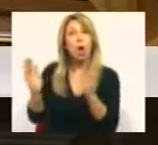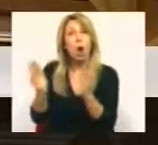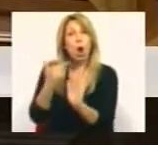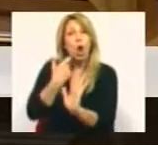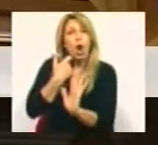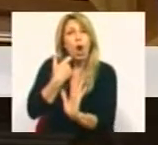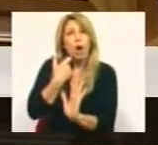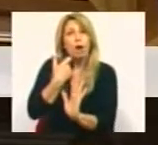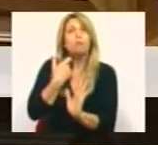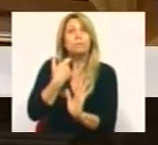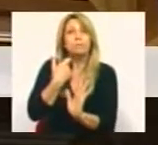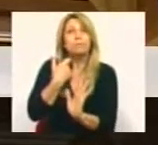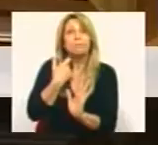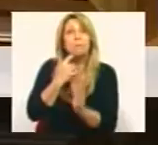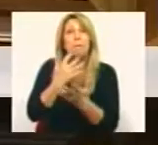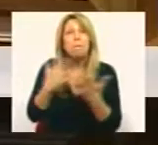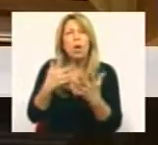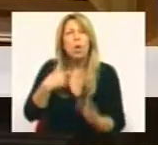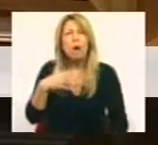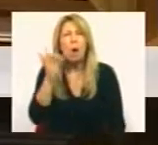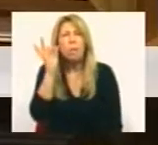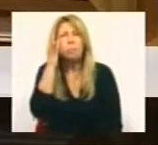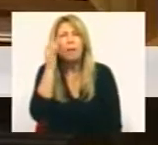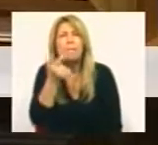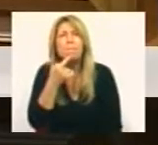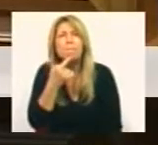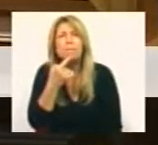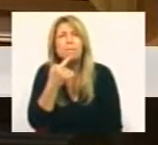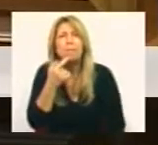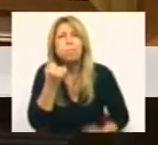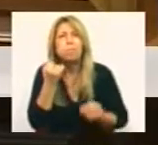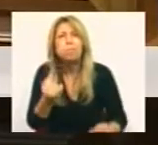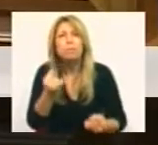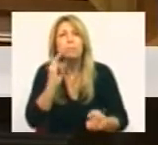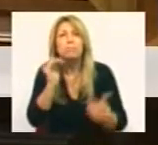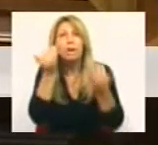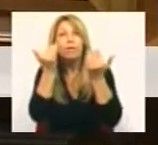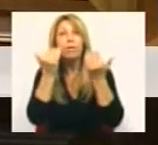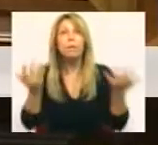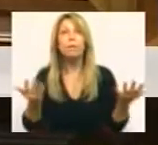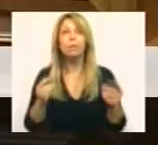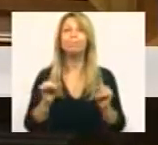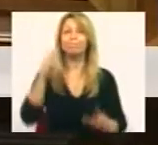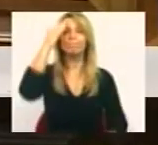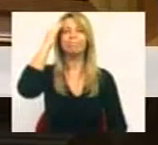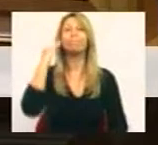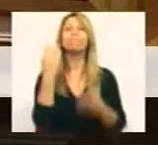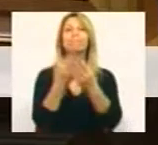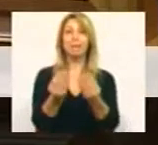muitas vezes ser de difícil perceção a mensagem que está a ser passada. Eu julgo que é uma matéria